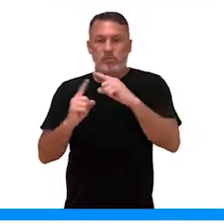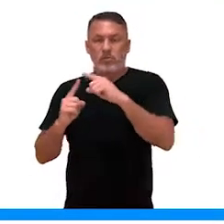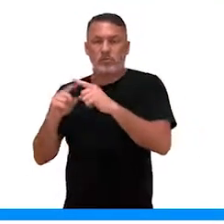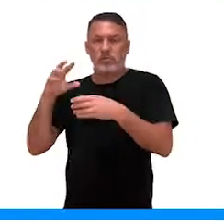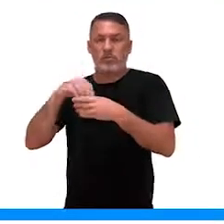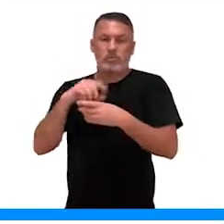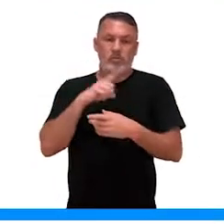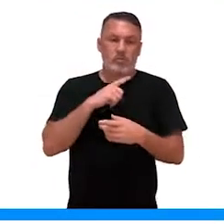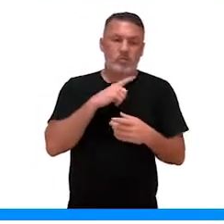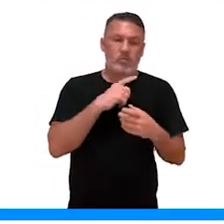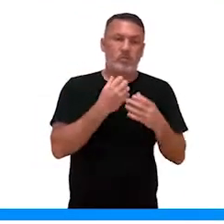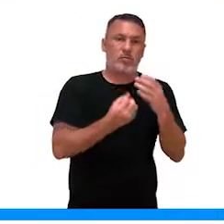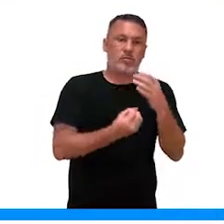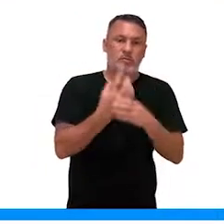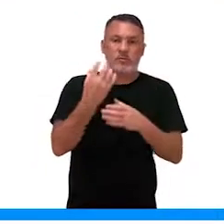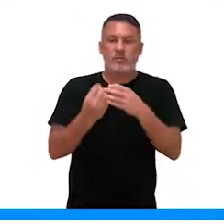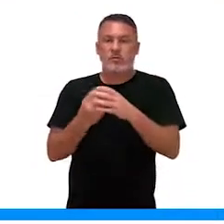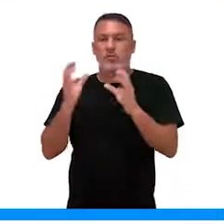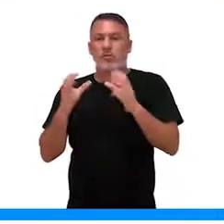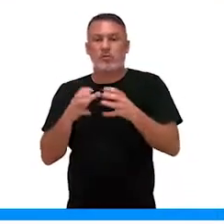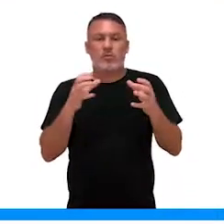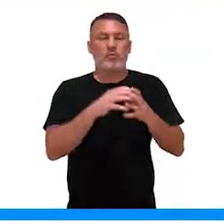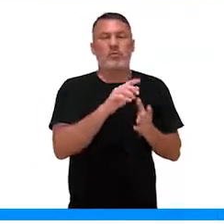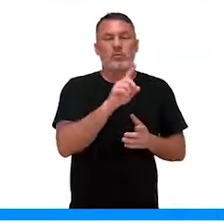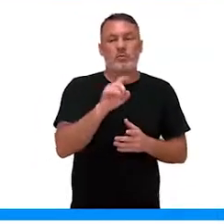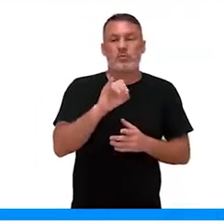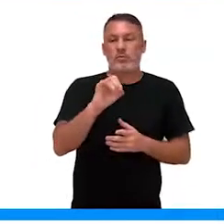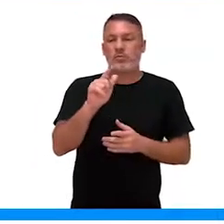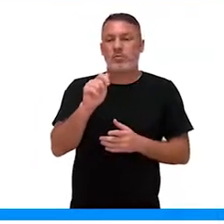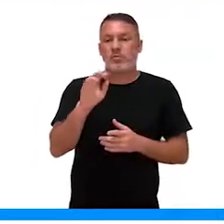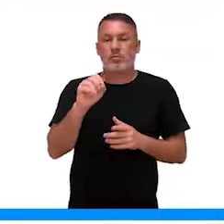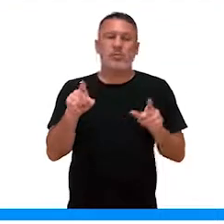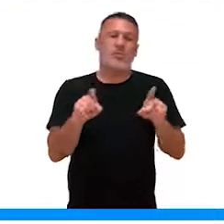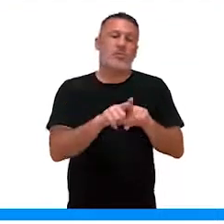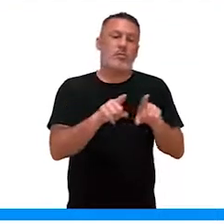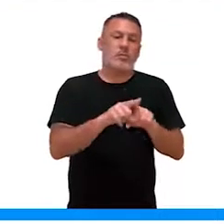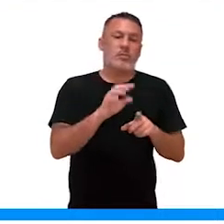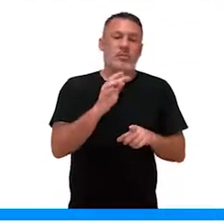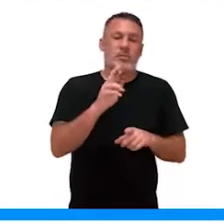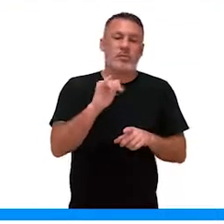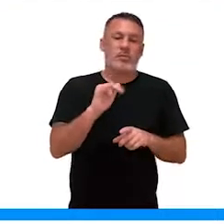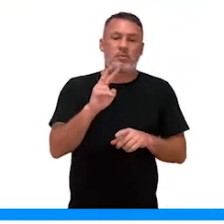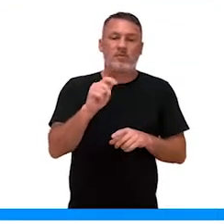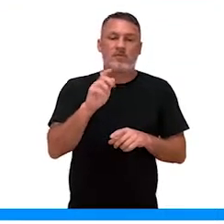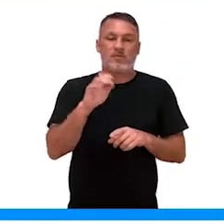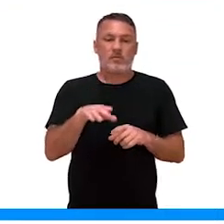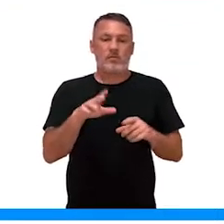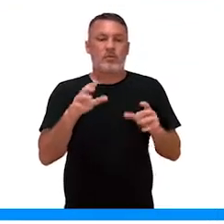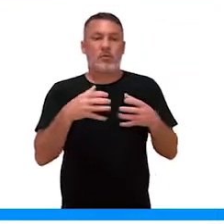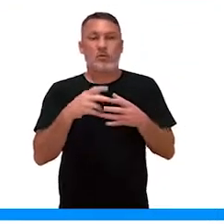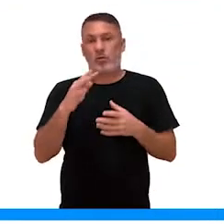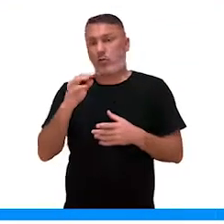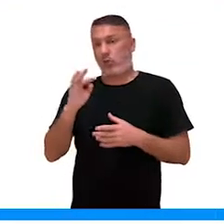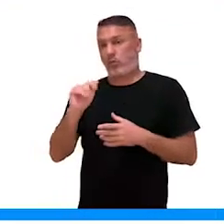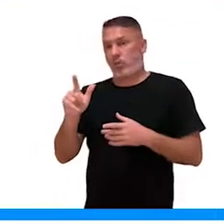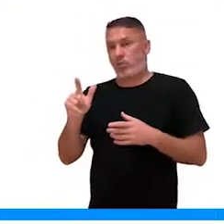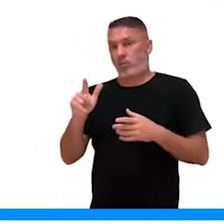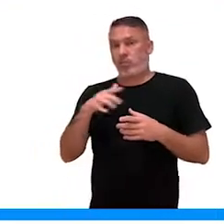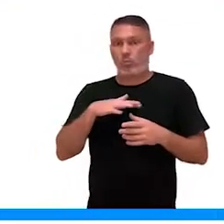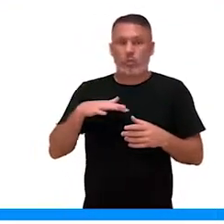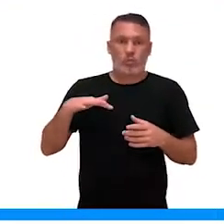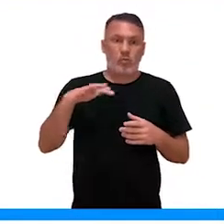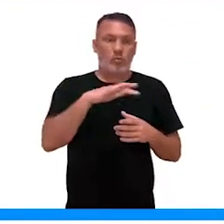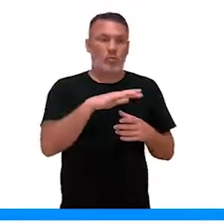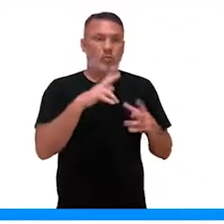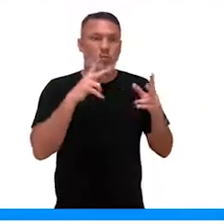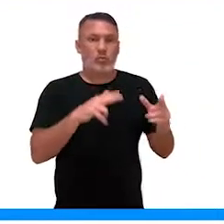na formação do zigoto e os tipos de clivagem que a gente tem. Desde a clivagem total, que é a holoblástica,